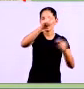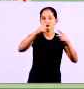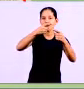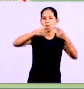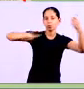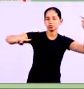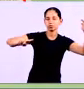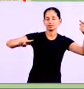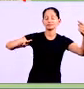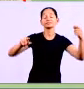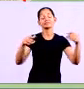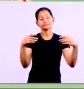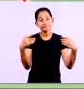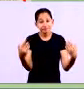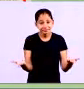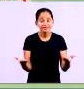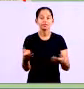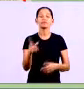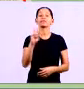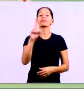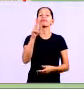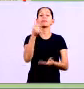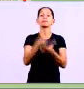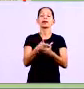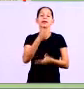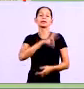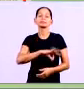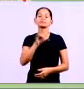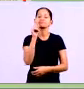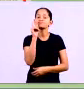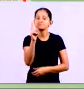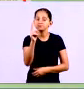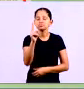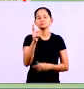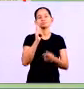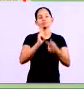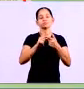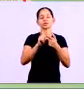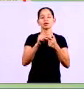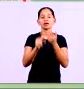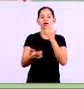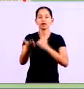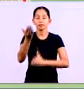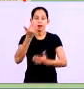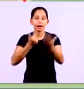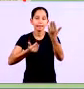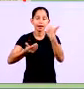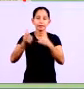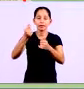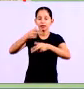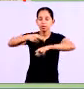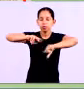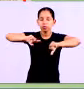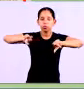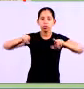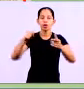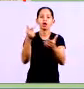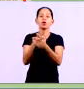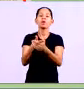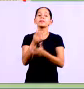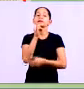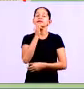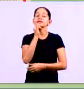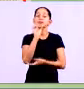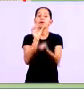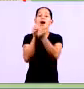Ok? Então, assim, quem paga mais? Quem ganha menos, porque consome mais e é aí que se tributa mais. Se você comprar um